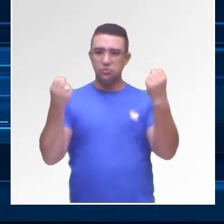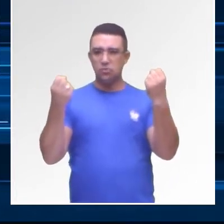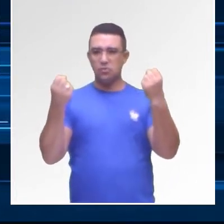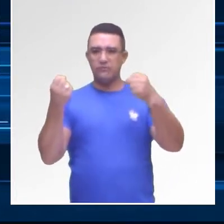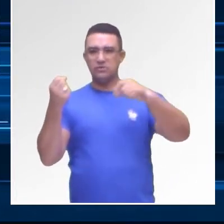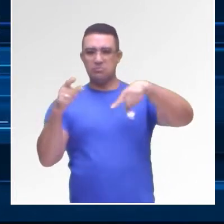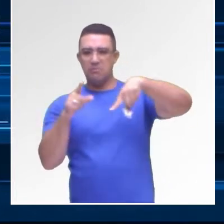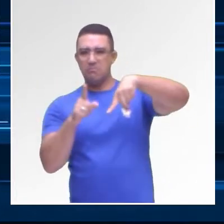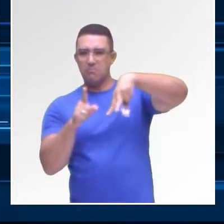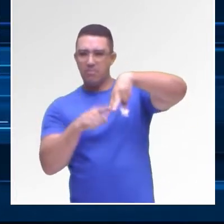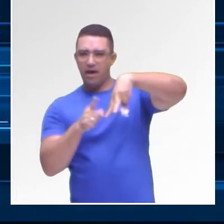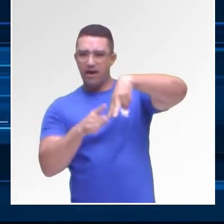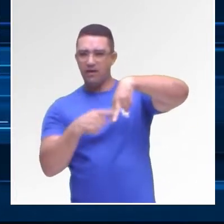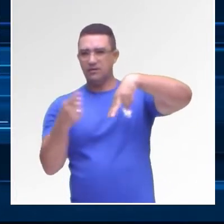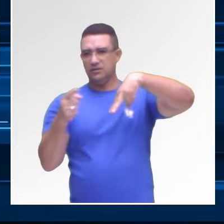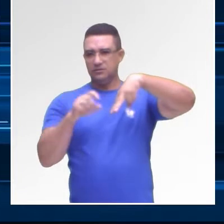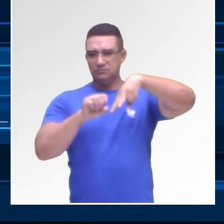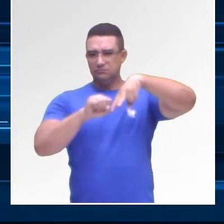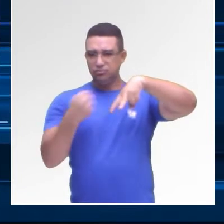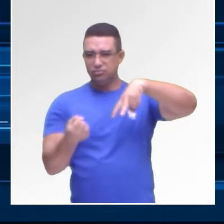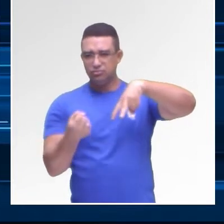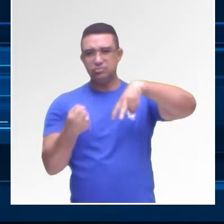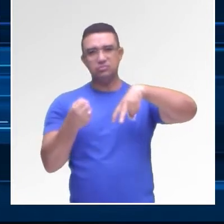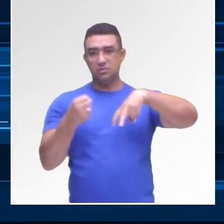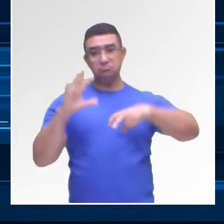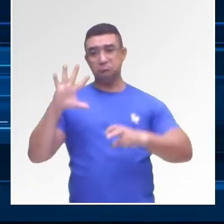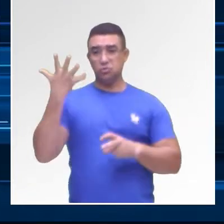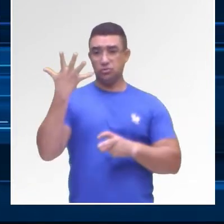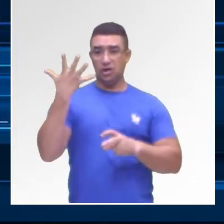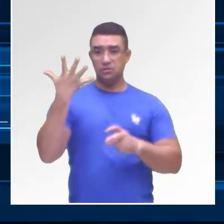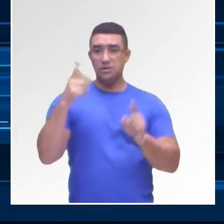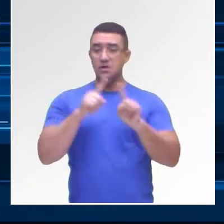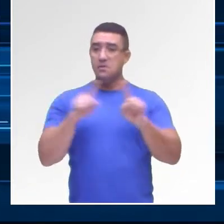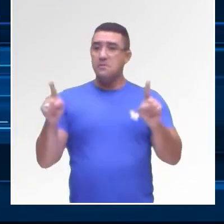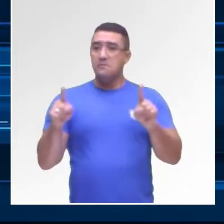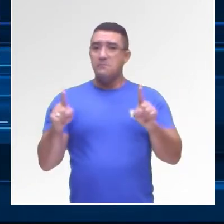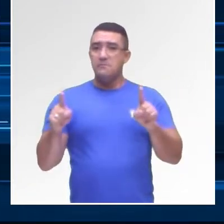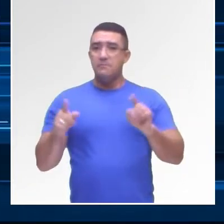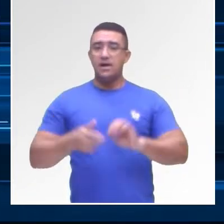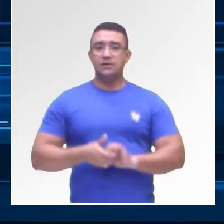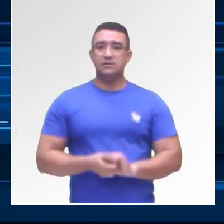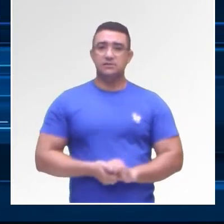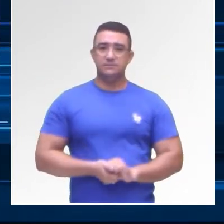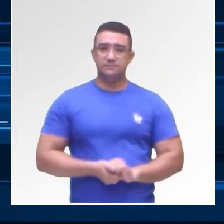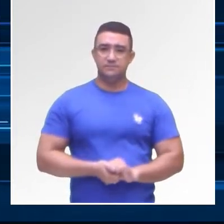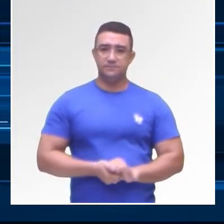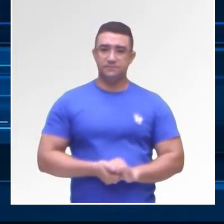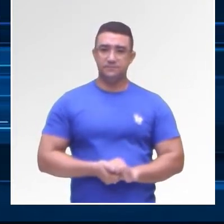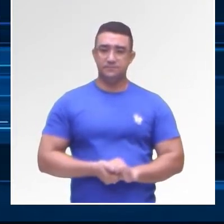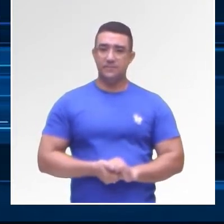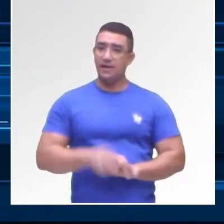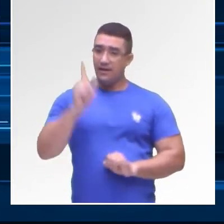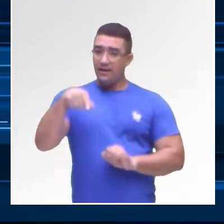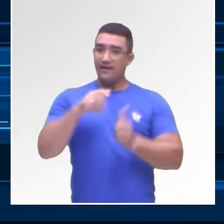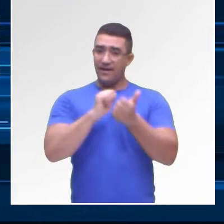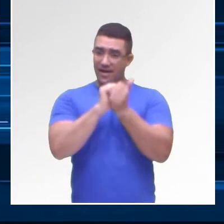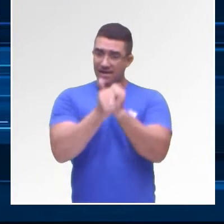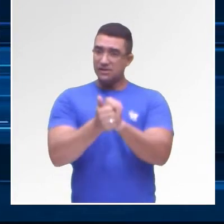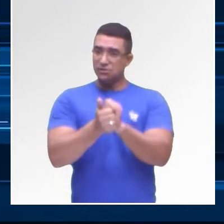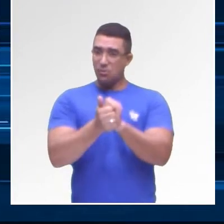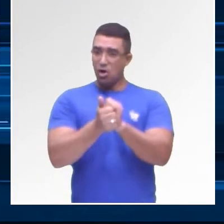do osso. Acontece. Mas, mesmo assim, esses esportes